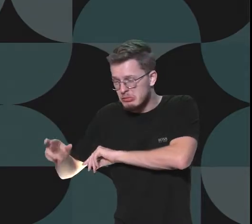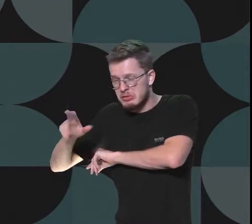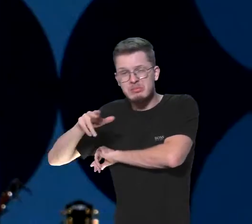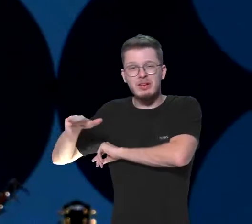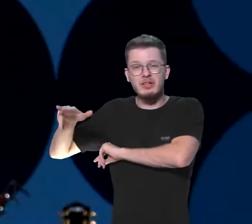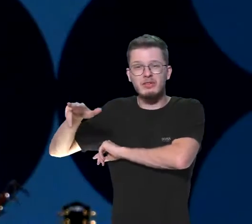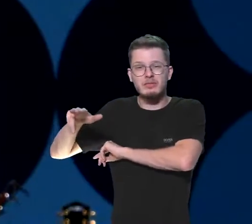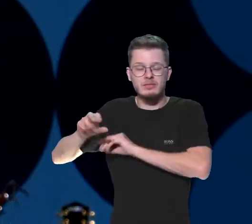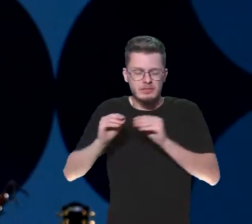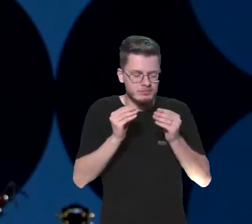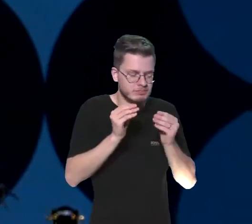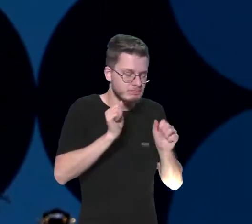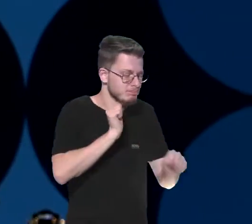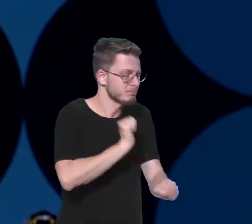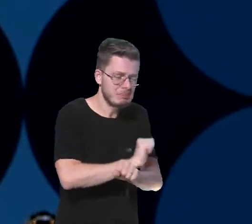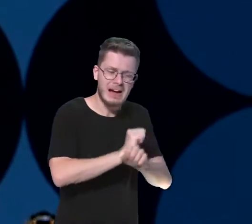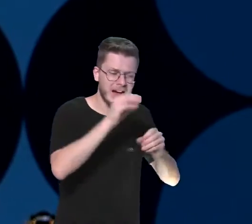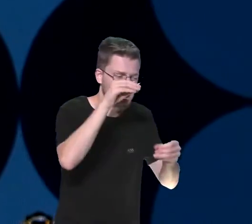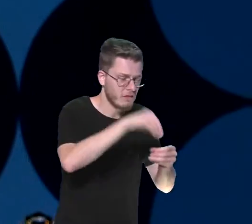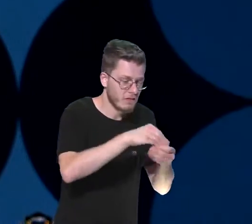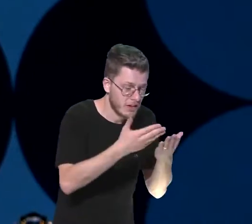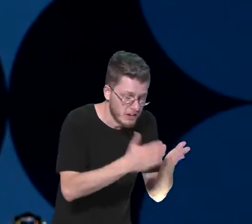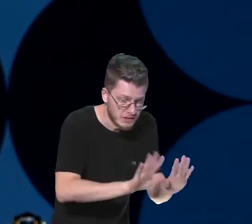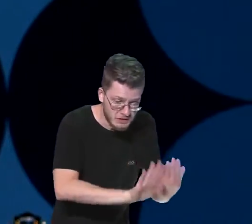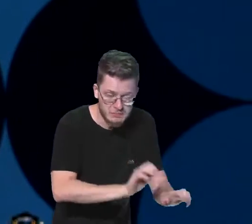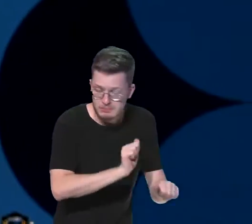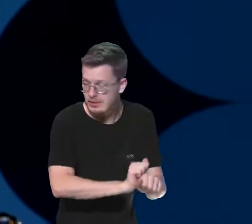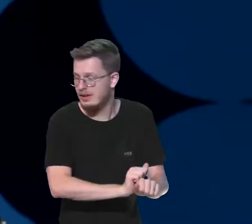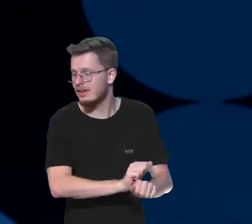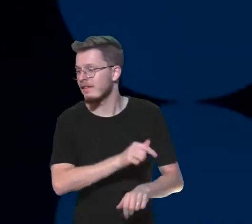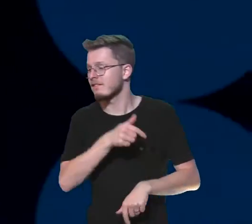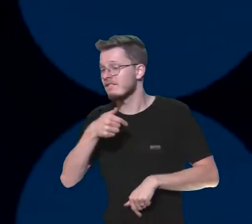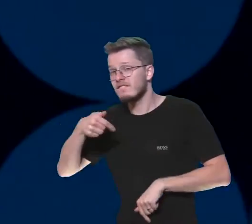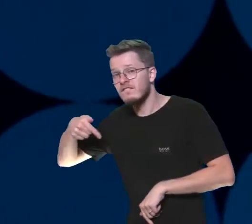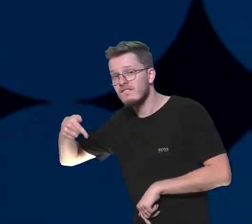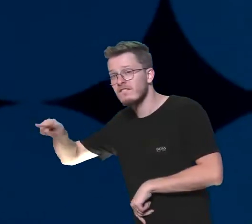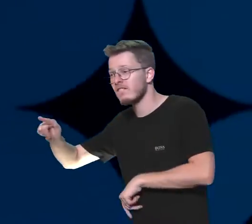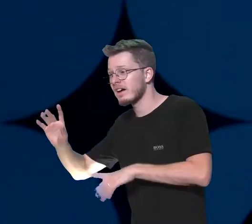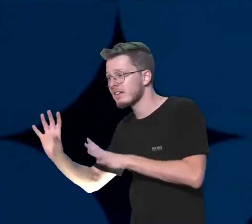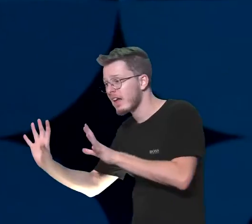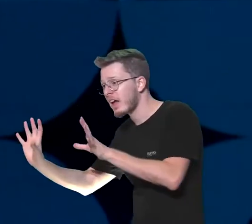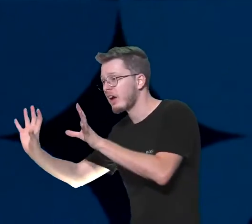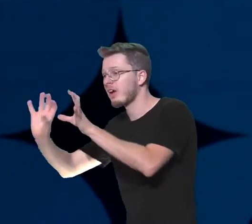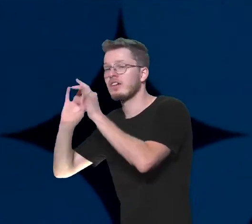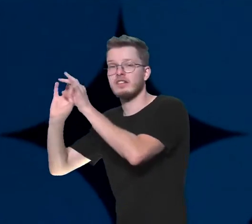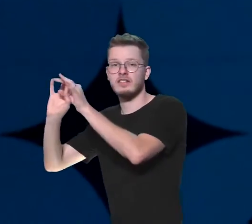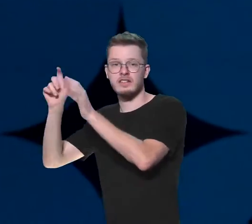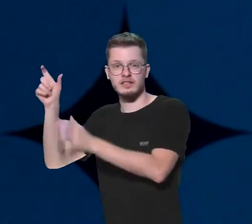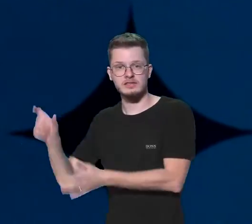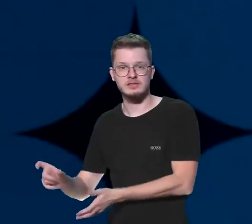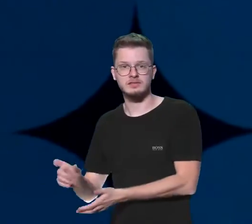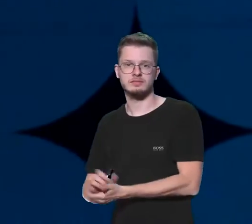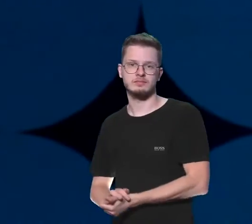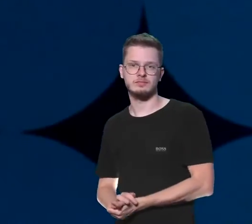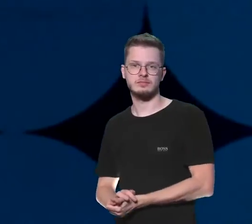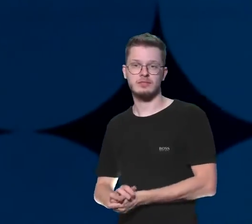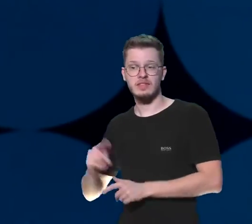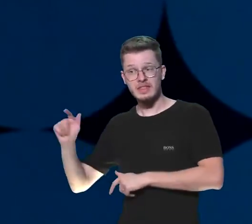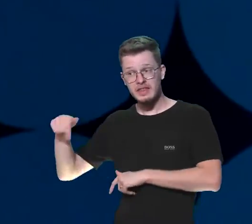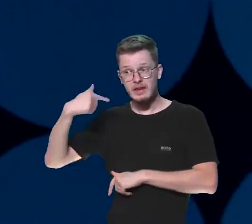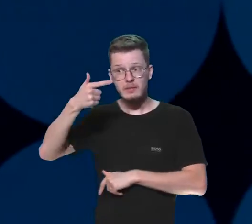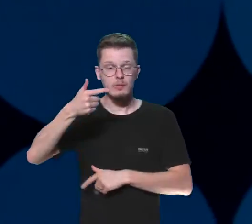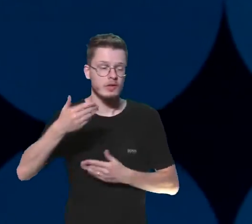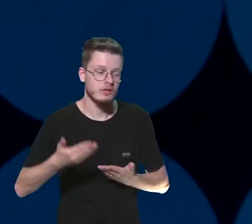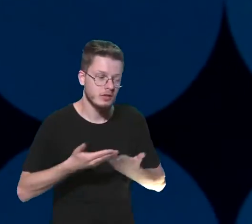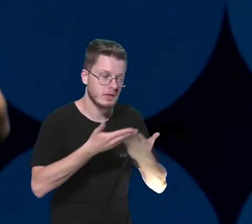oferta. Jesus aqui ele está pintando um cenário, alguém oferecendo adoração, um sacrifício